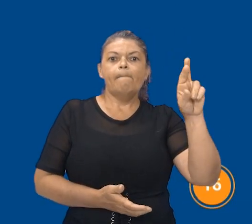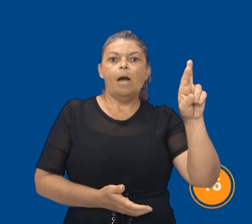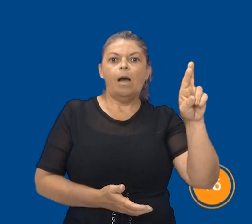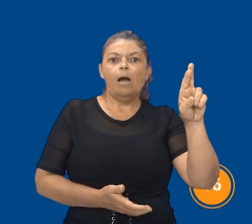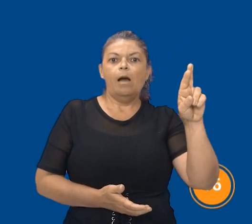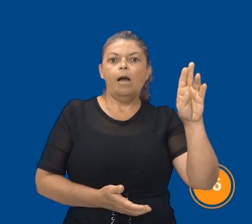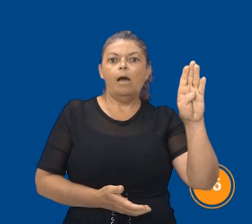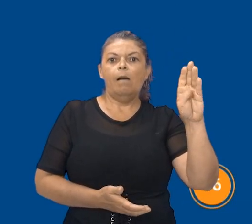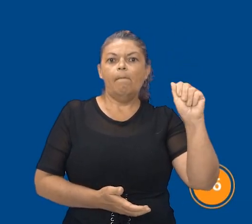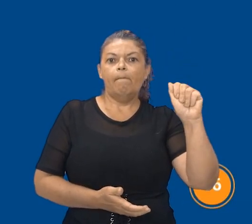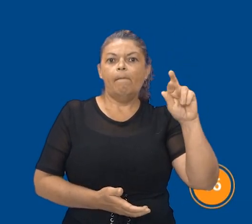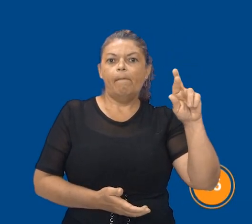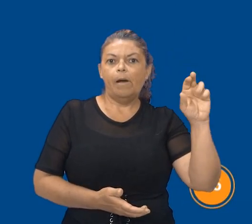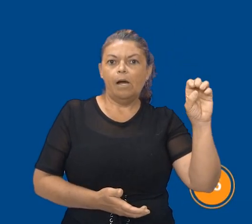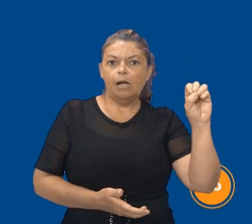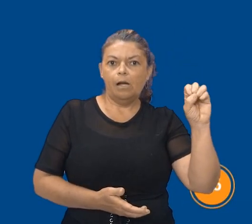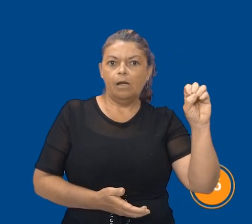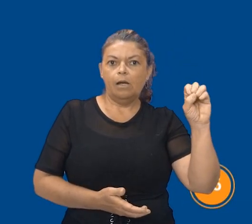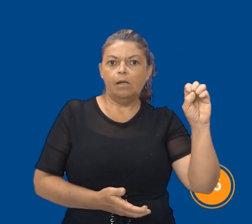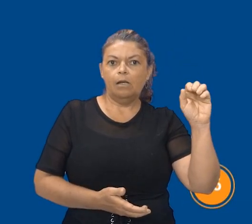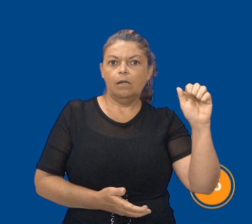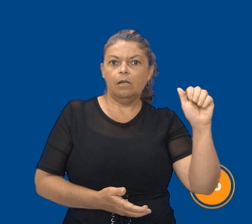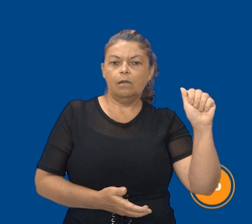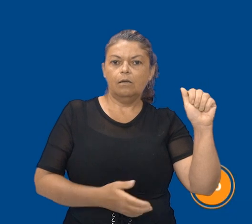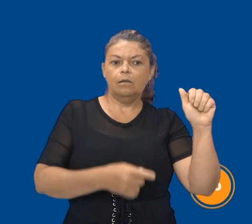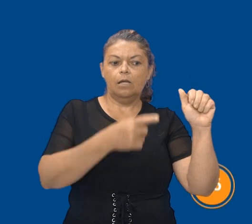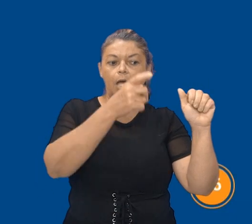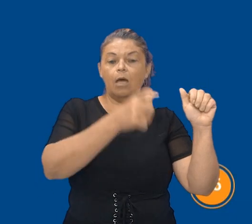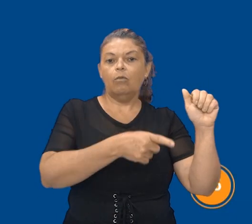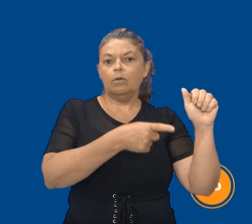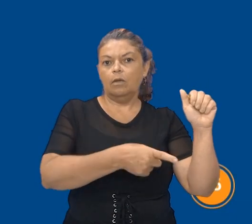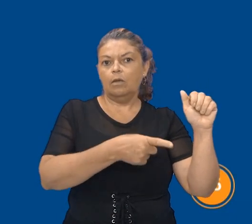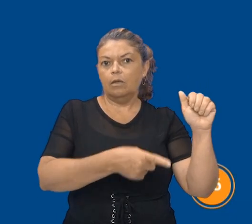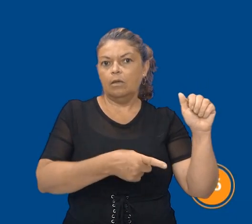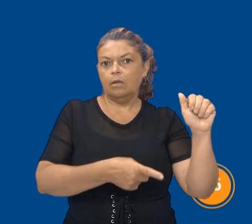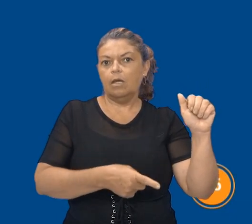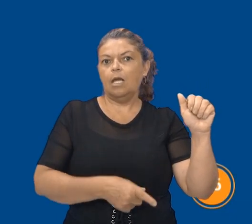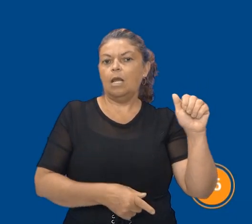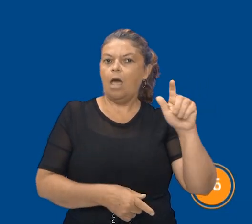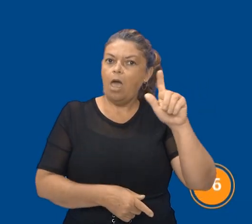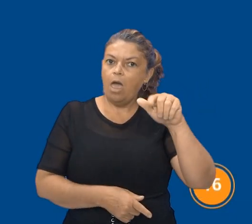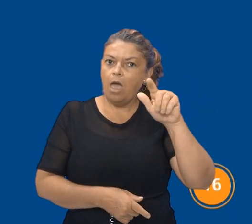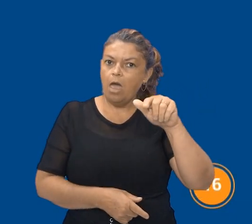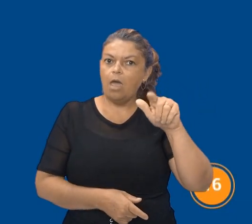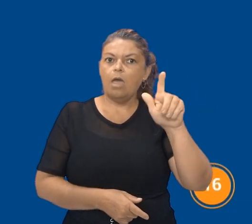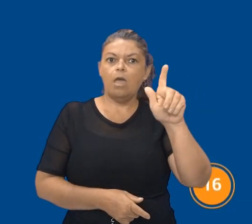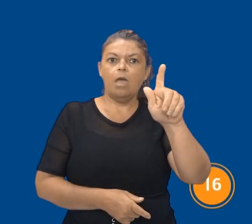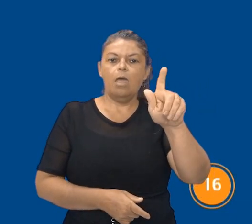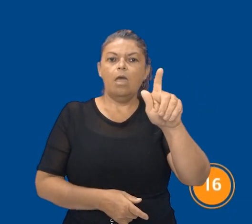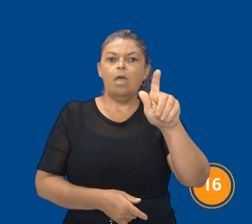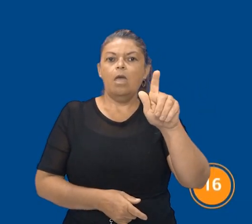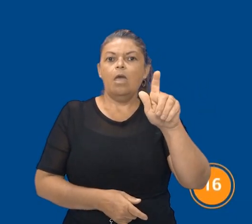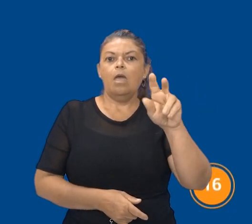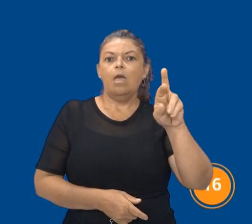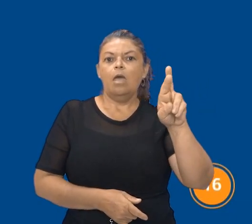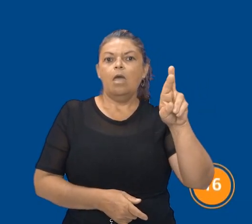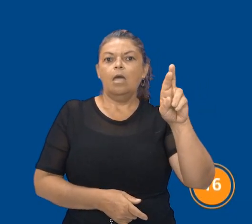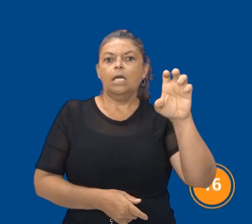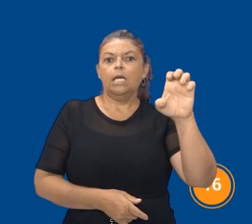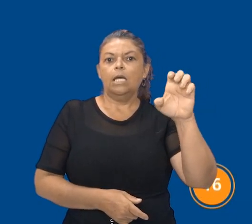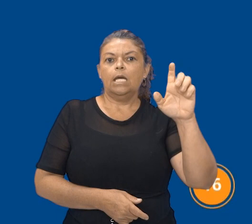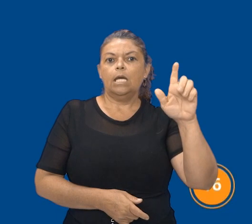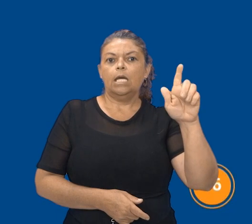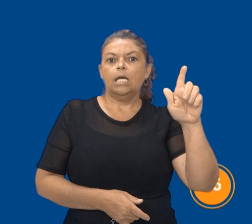Significa lá estrangeiro, e os romanos usaram dela muito bem, tá bom? Então, quem eram os germanos? Chamados de bárbaros